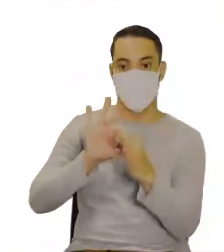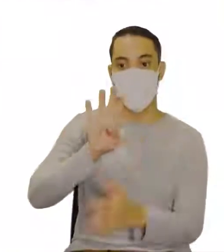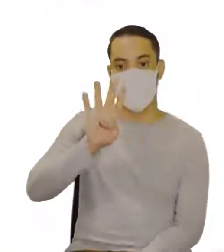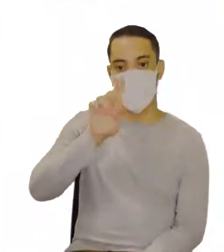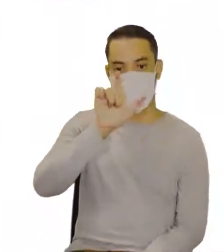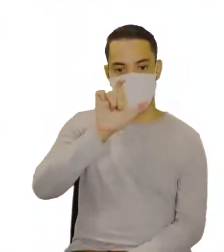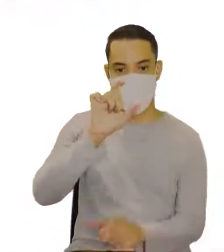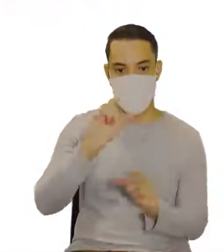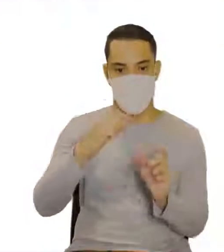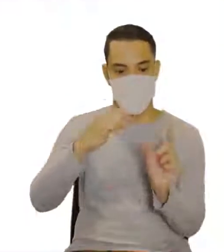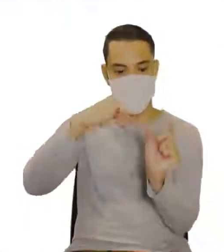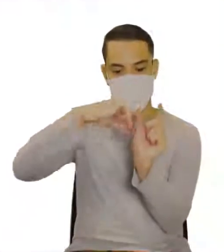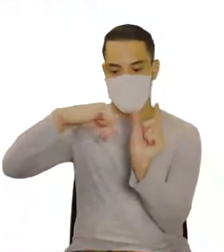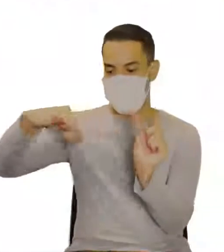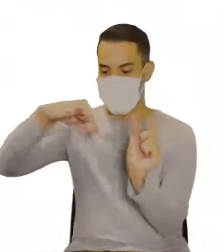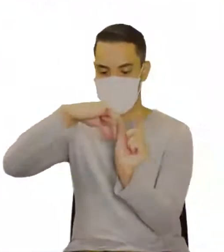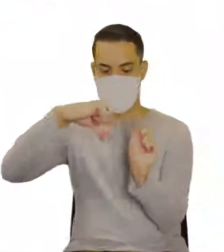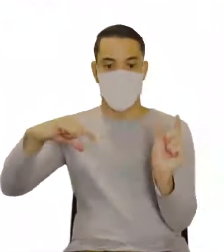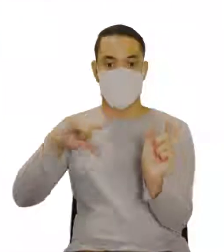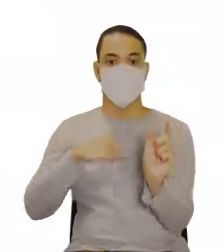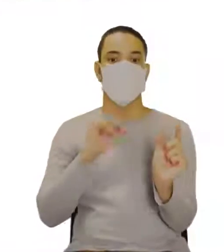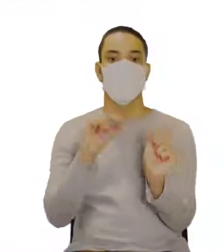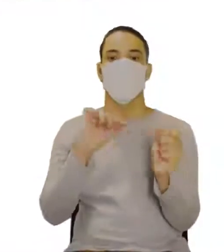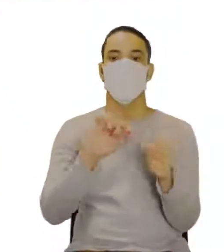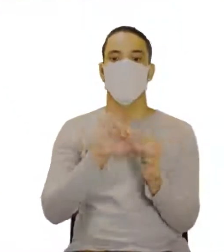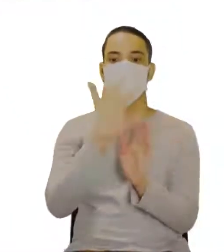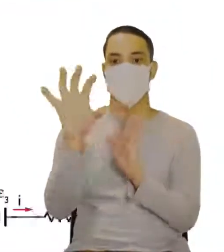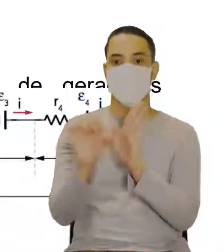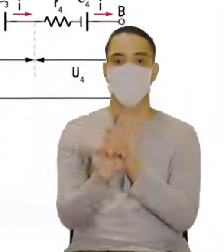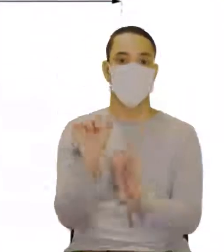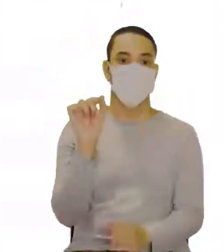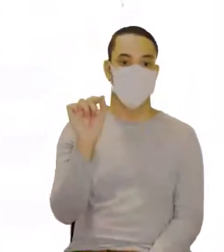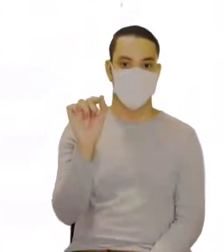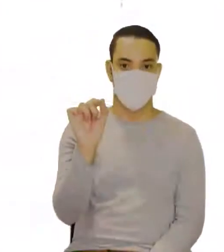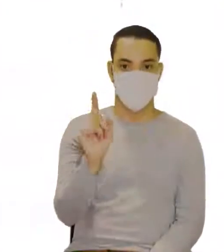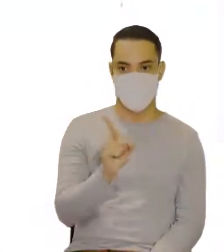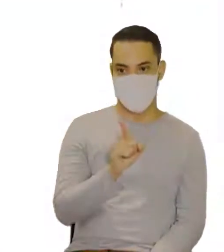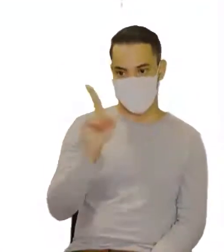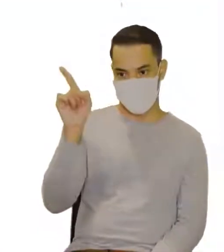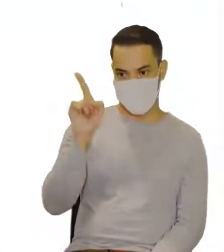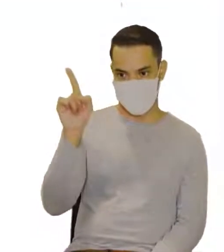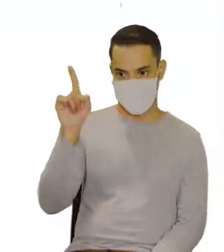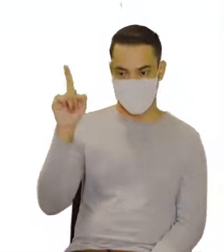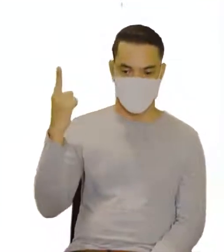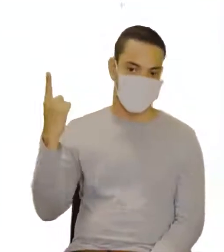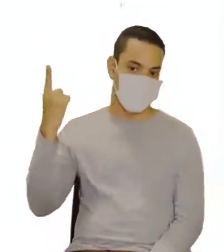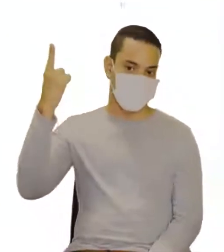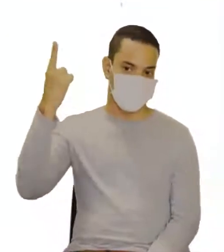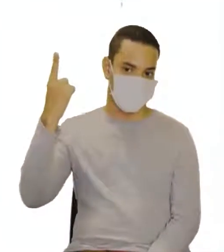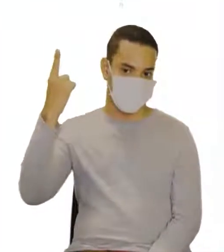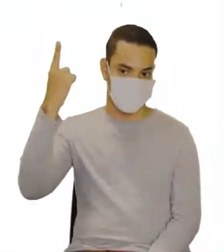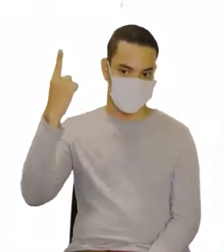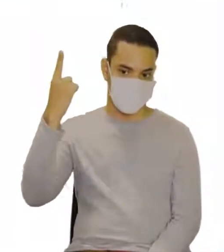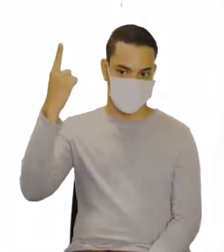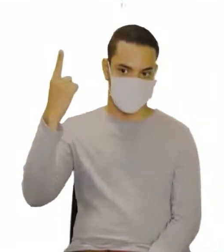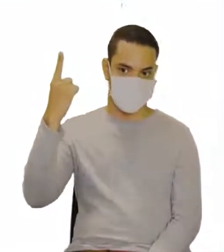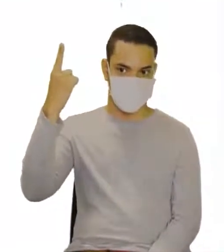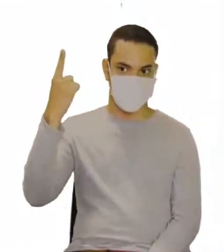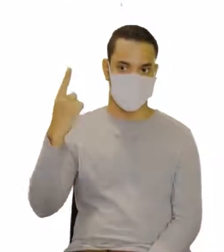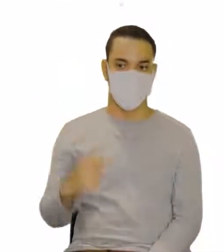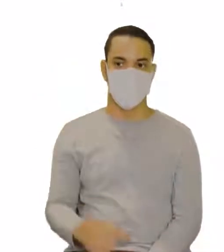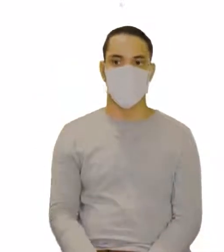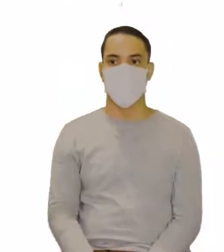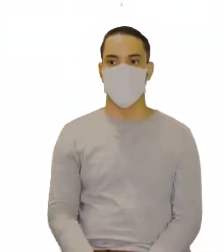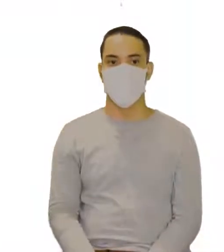pilhas e vamos representar o símbolo aqui, ó, na outra figura. Ó, na figura a seguir,